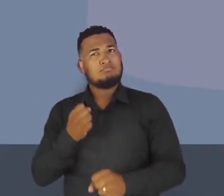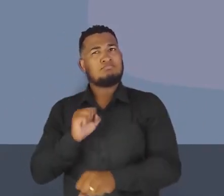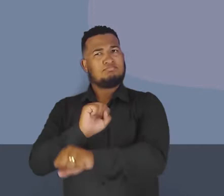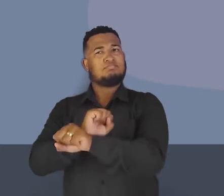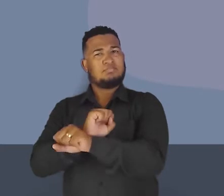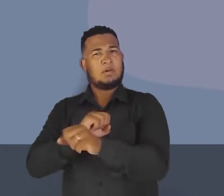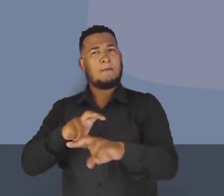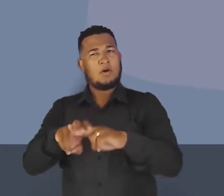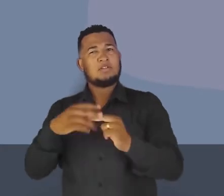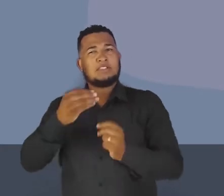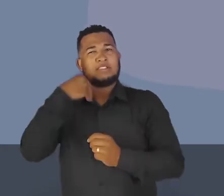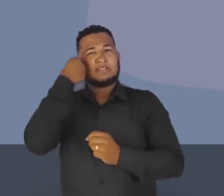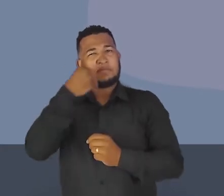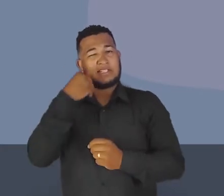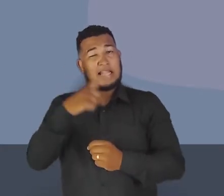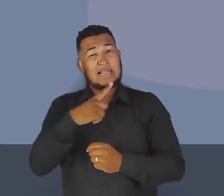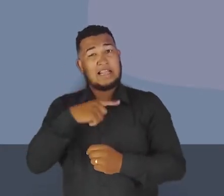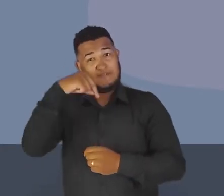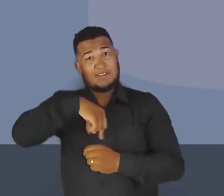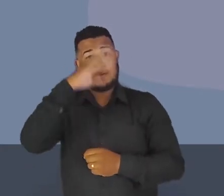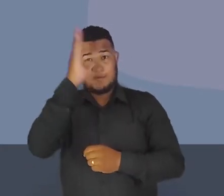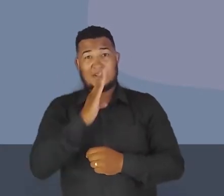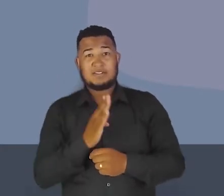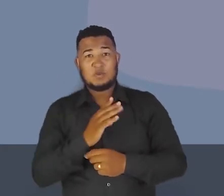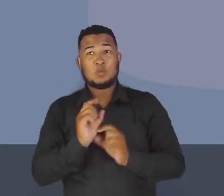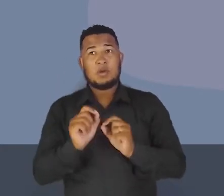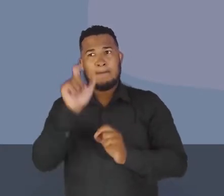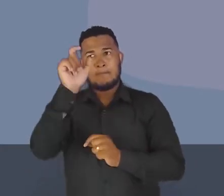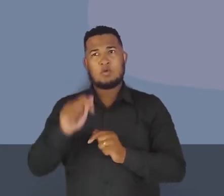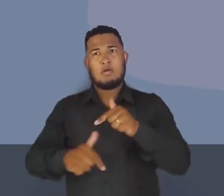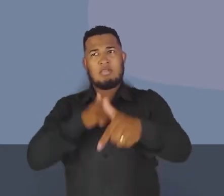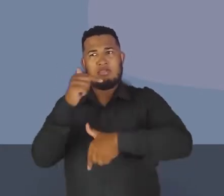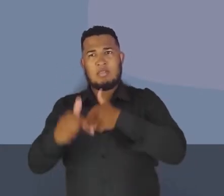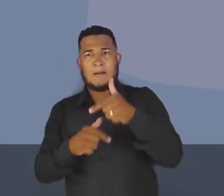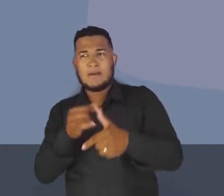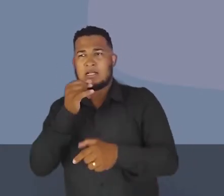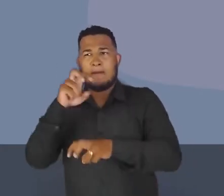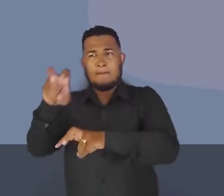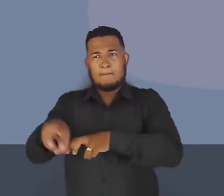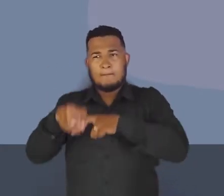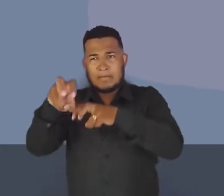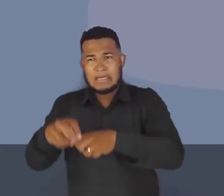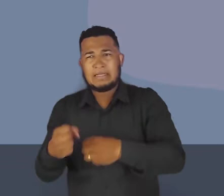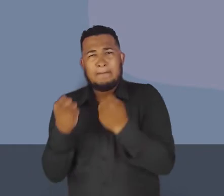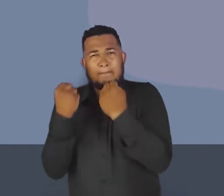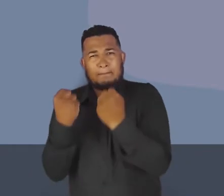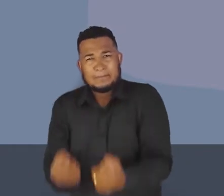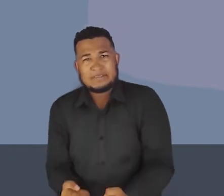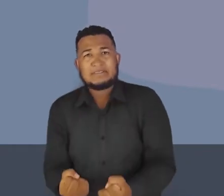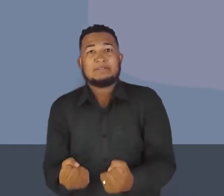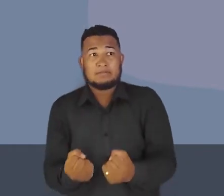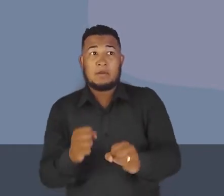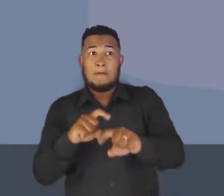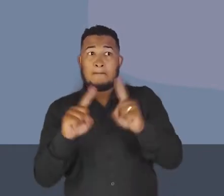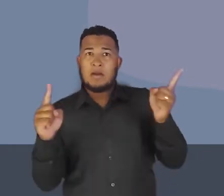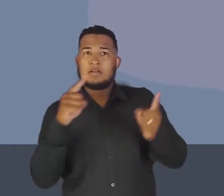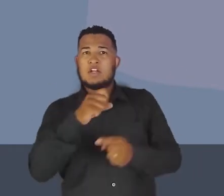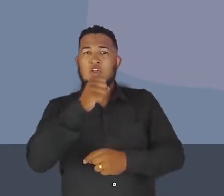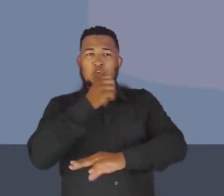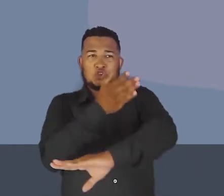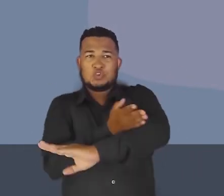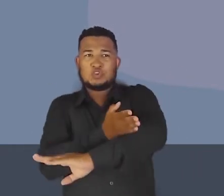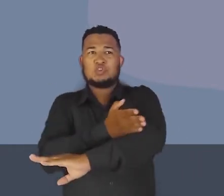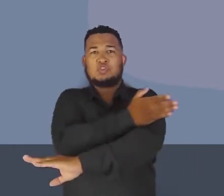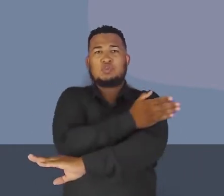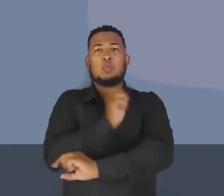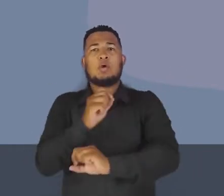por aquela experiência que nós tivemos aqui no Brasil, do escravo que trabalha na lavoura, que tem um serviço muito pesado. No caso do mundo antigo, esse escravo